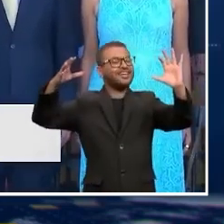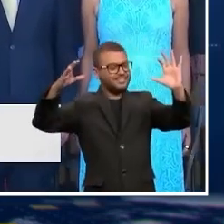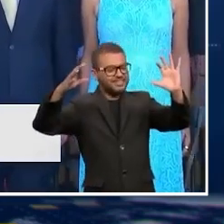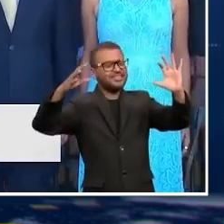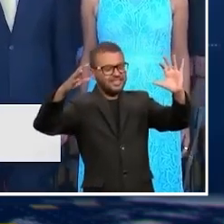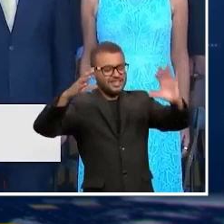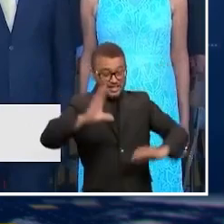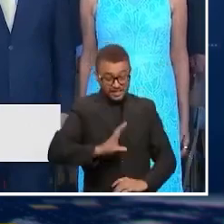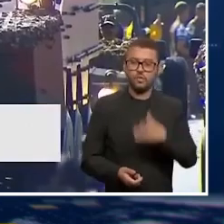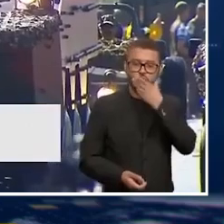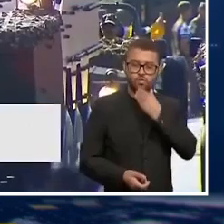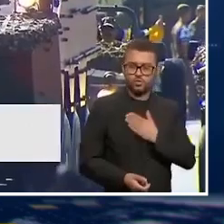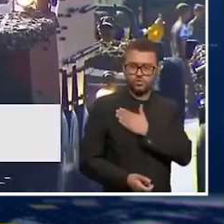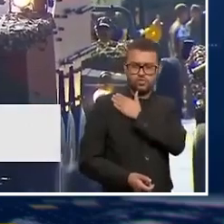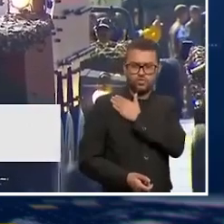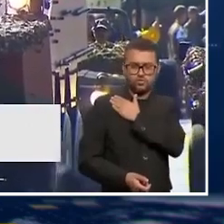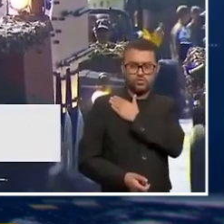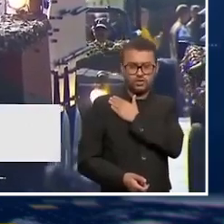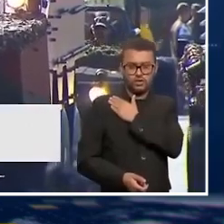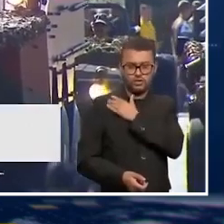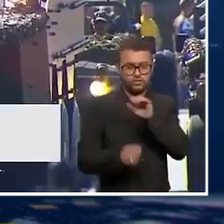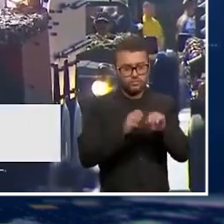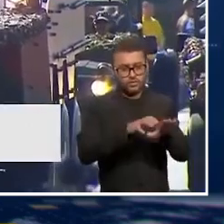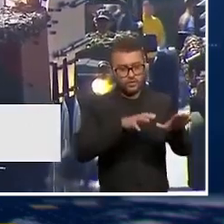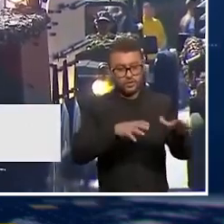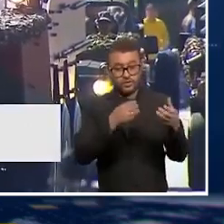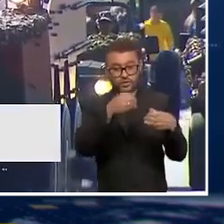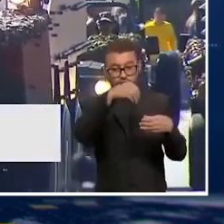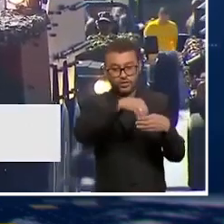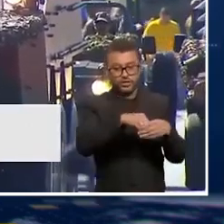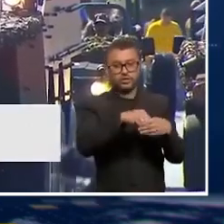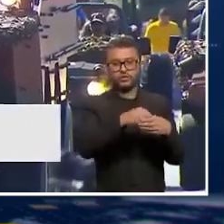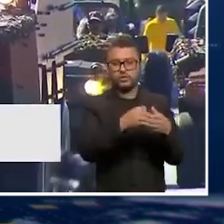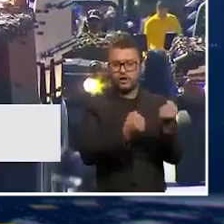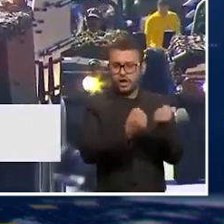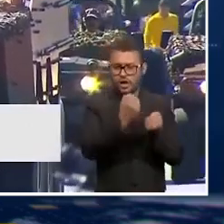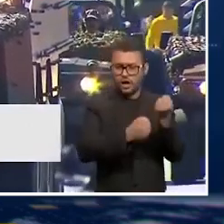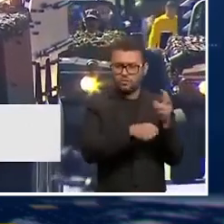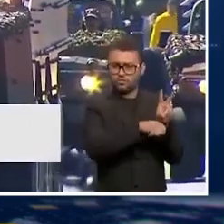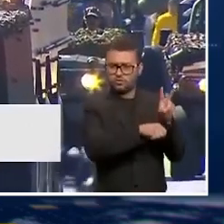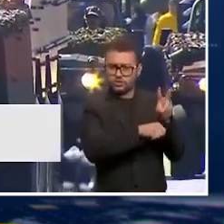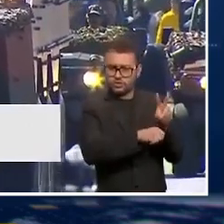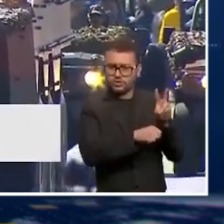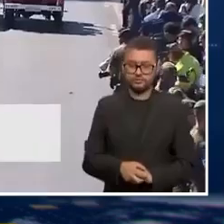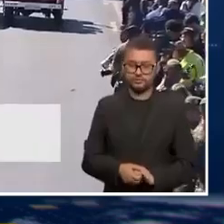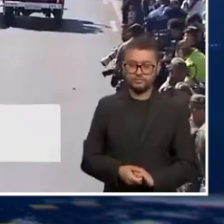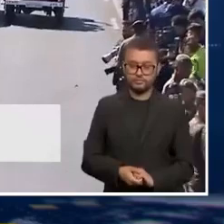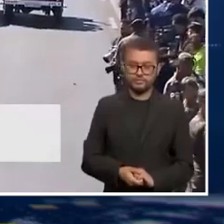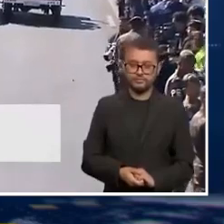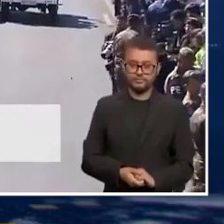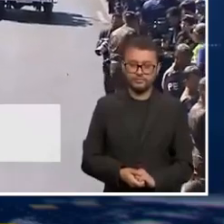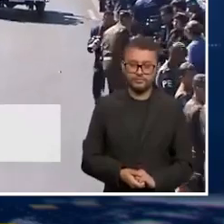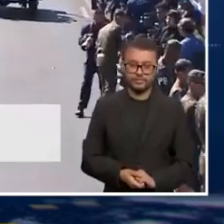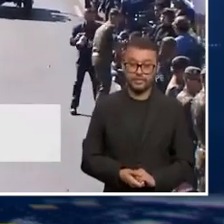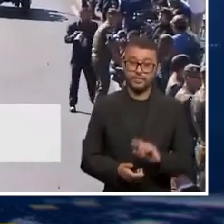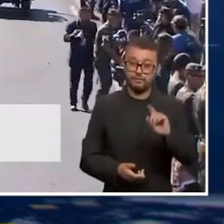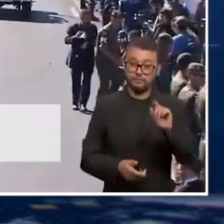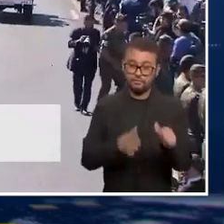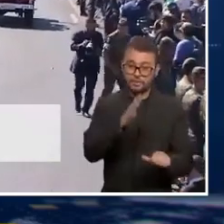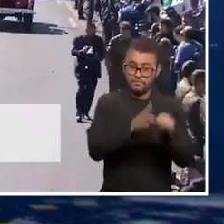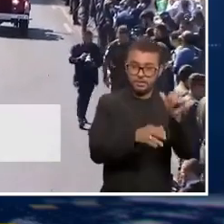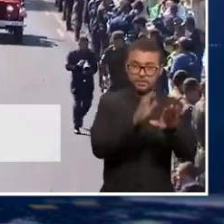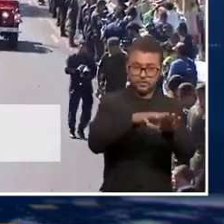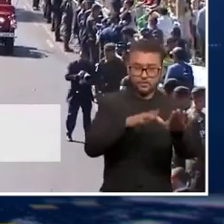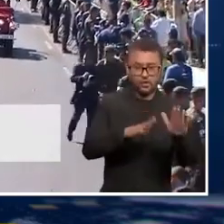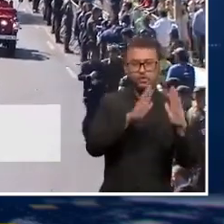coisa? Não, Paulo, isso aí é um pensamento, né? Eu acredito que o fato... Ele tem 60%. A